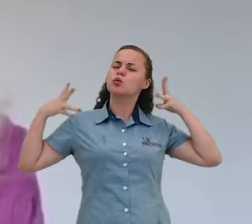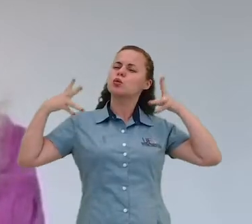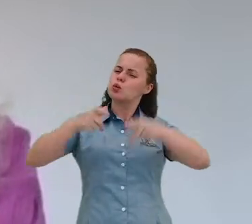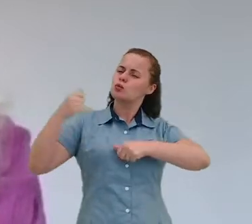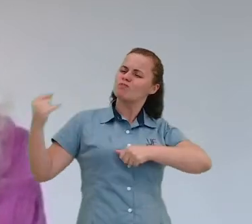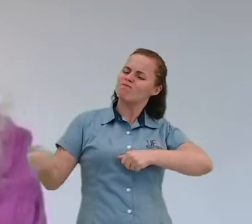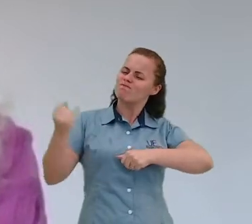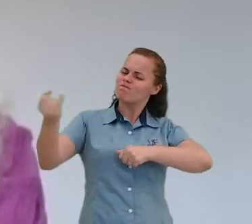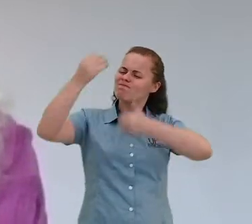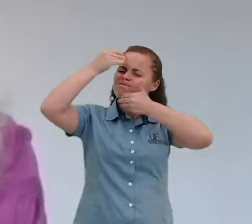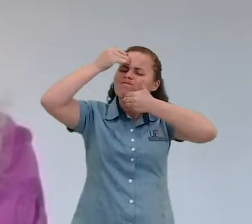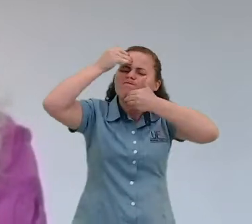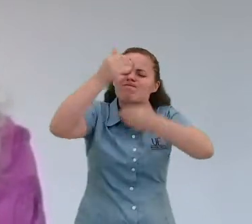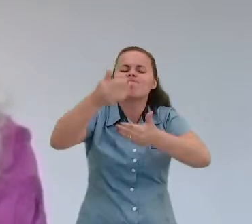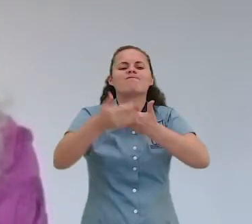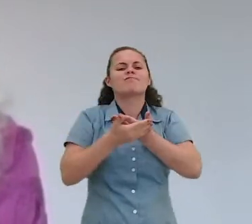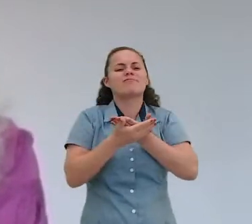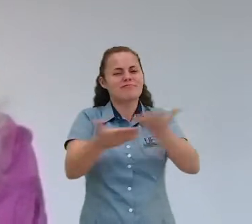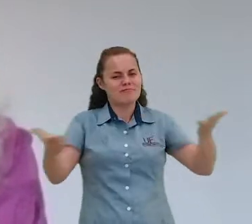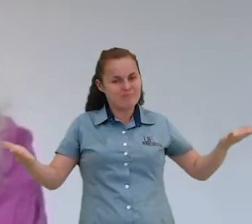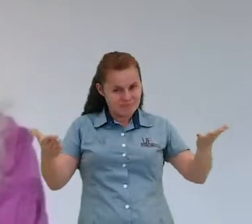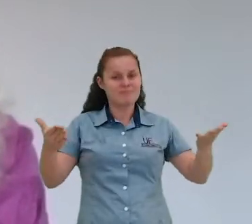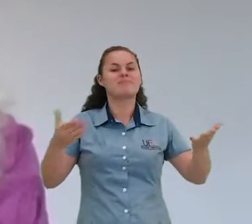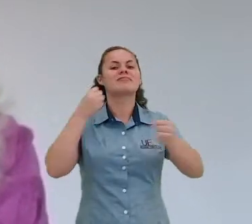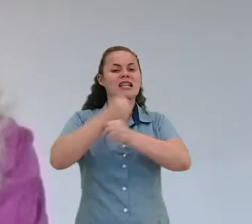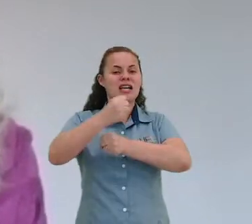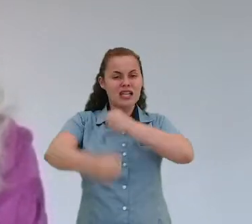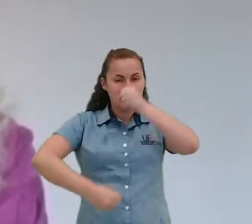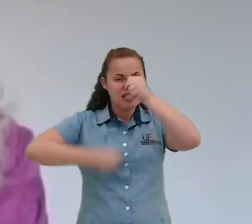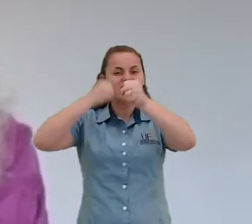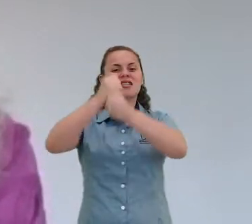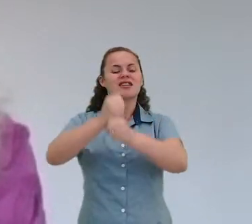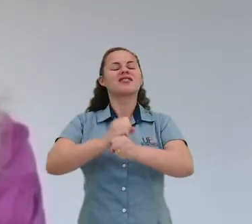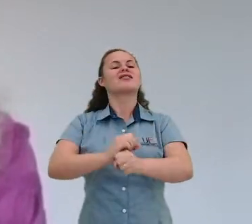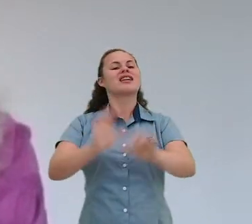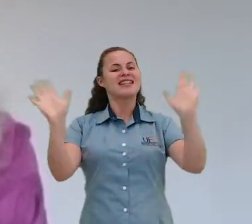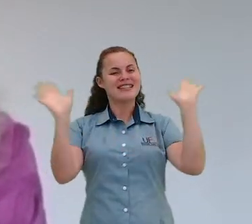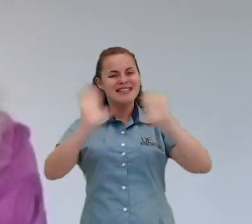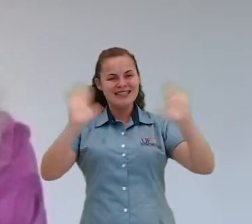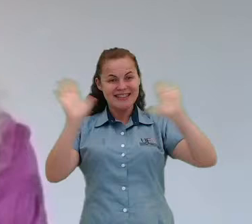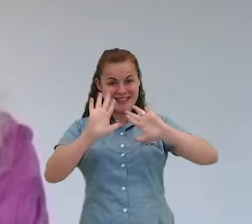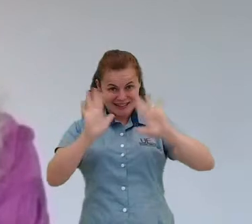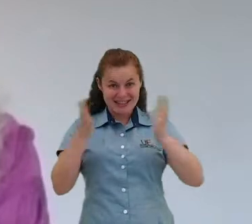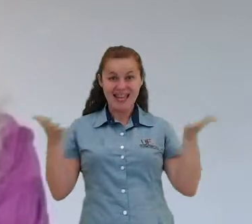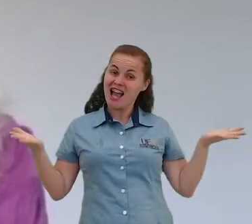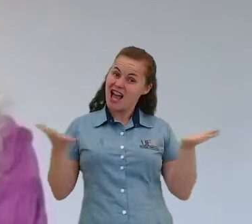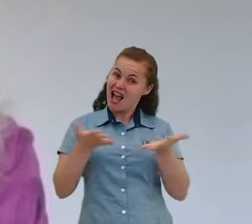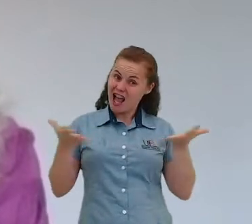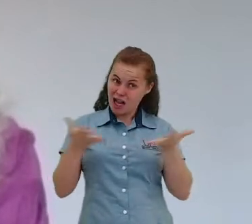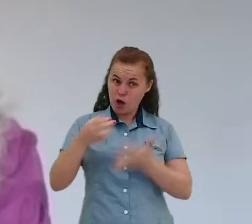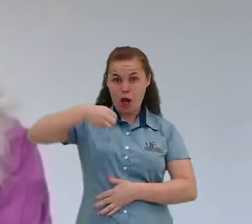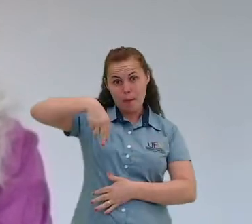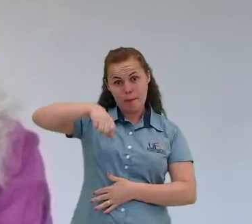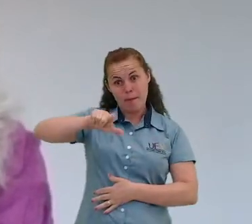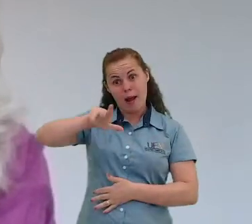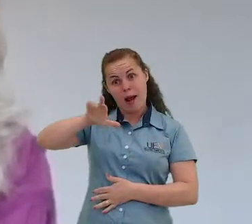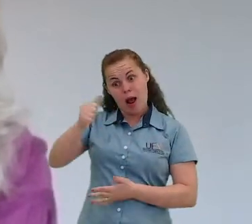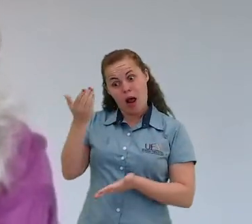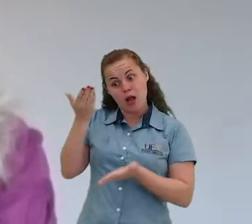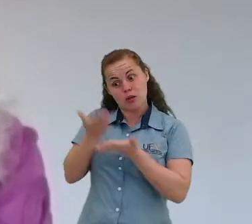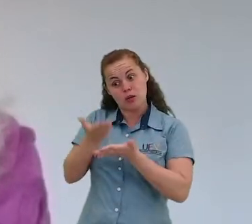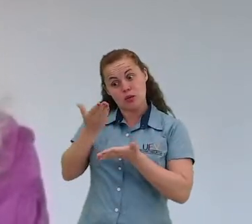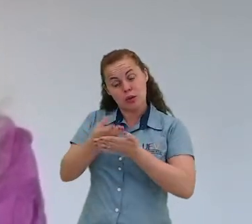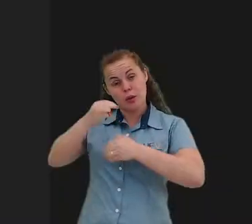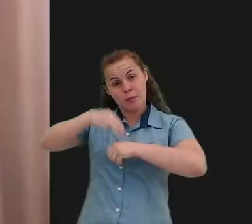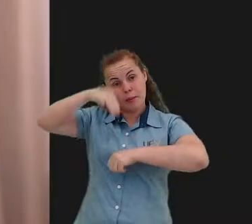Muito obrigada a todos. Até o próximo ano. E assim, eu passo a palavra para o Marlon, estudante de